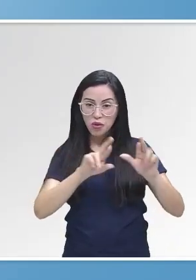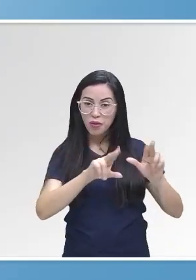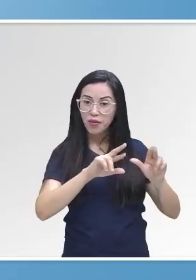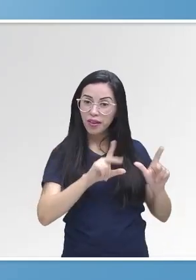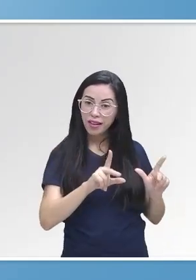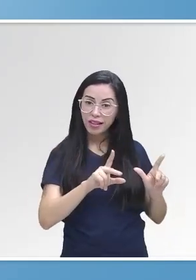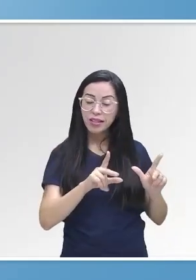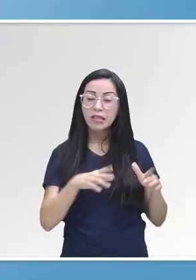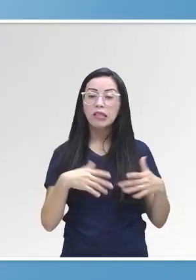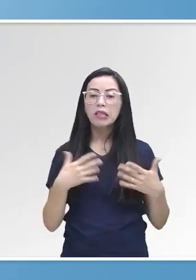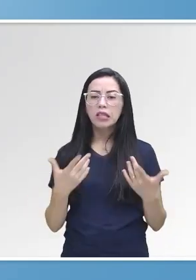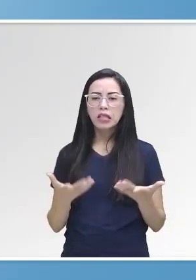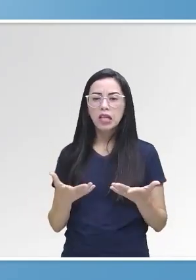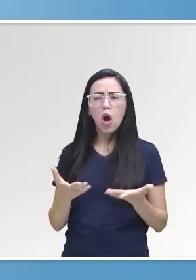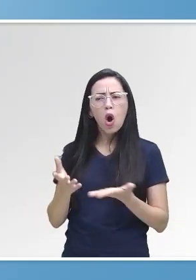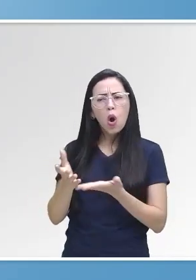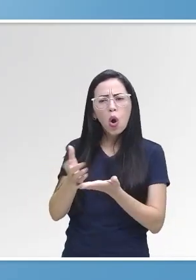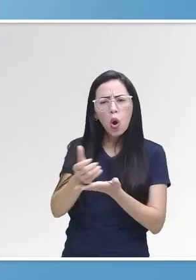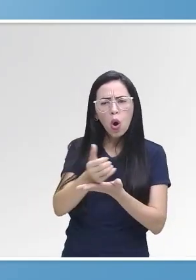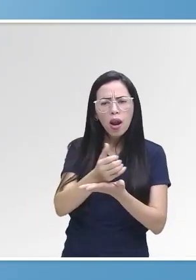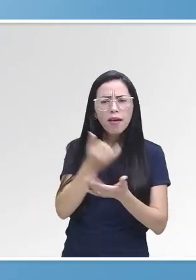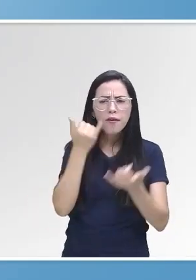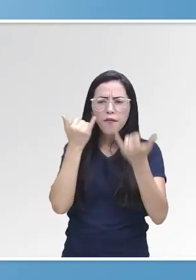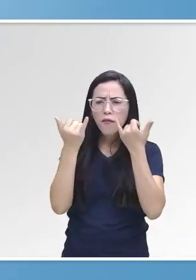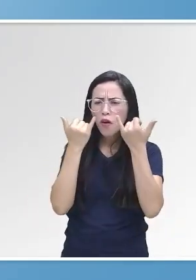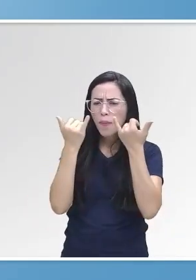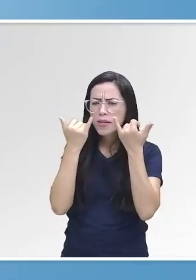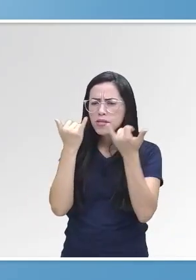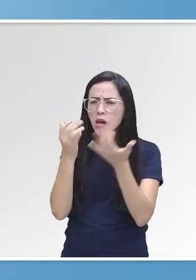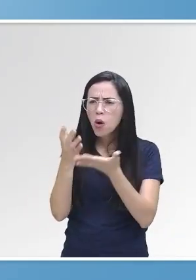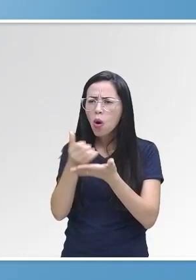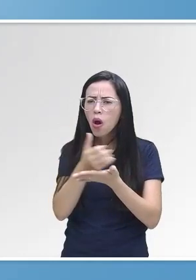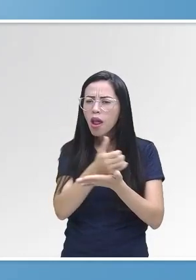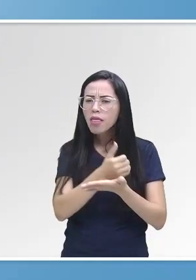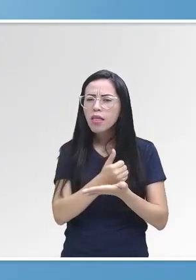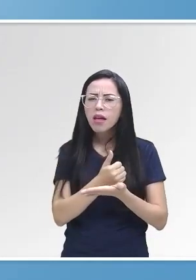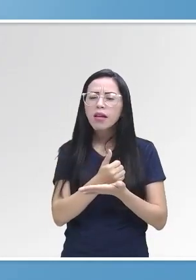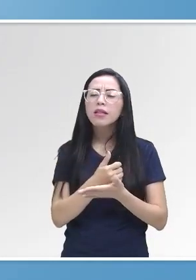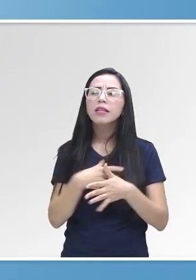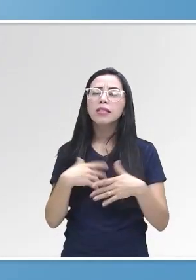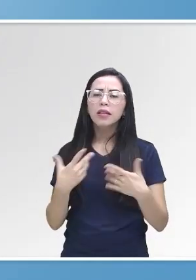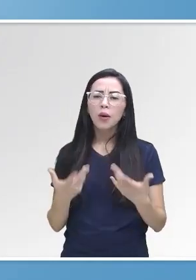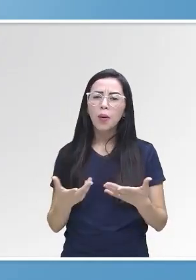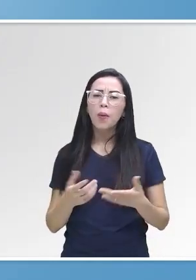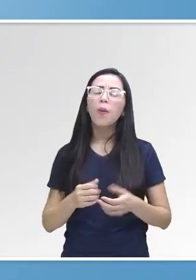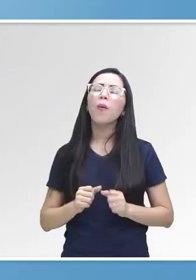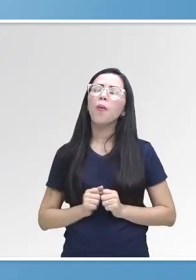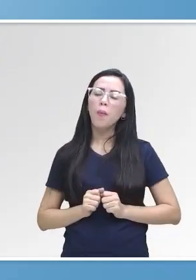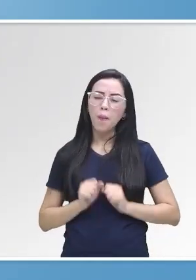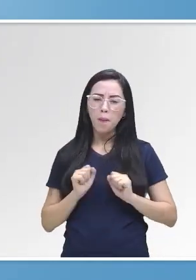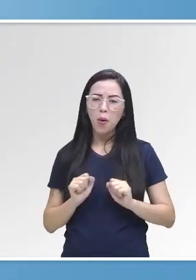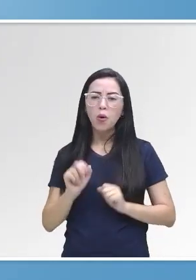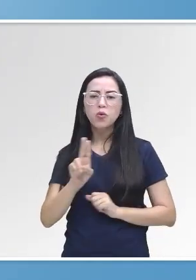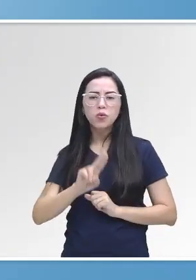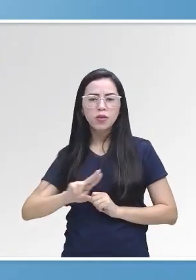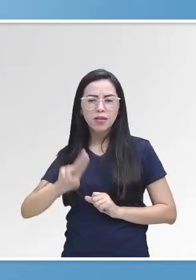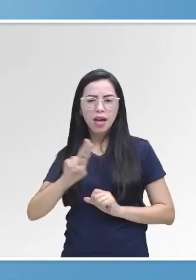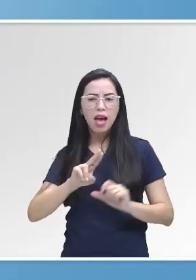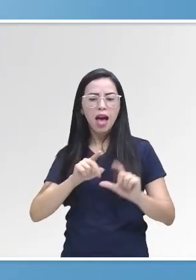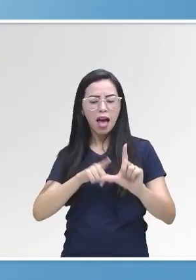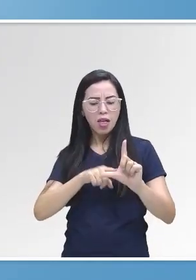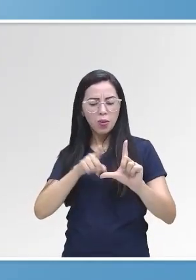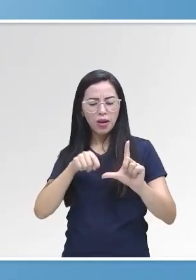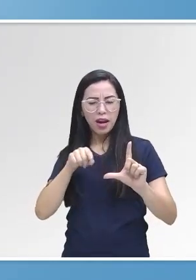todos esses dados para simplificar eles colocar um monte de número a gente faz através de que ir desenho né